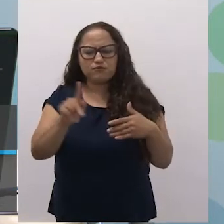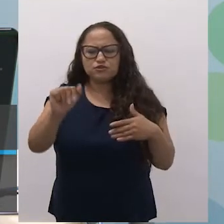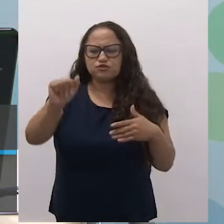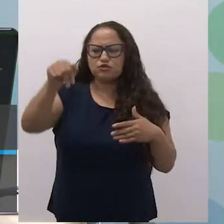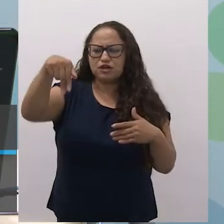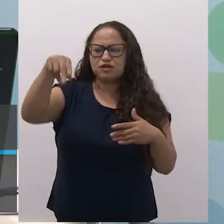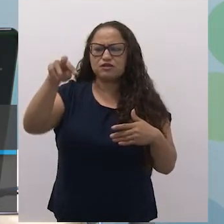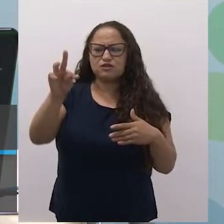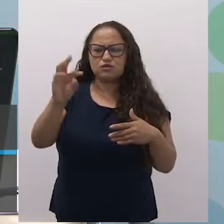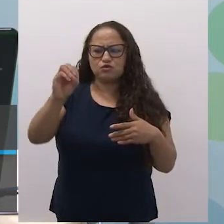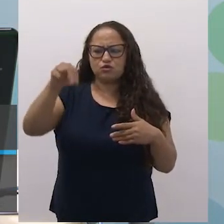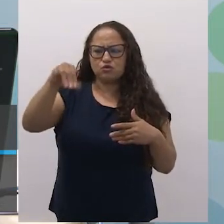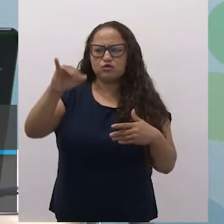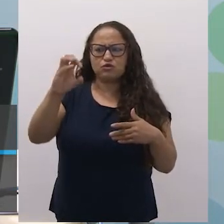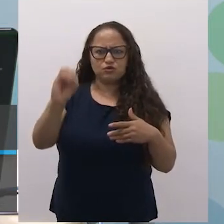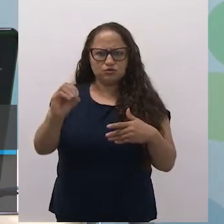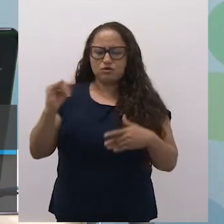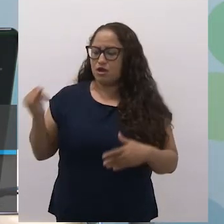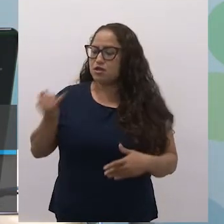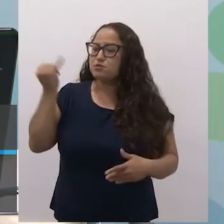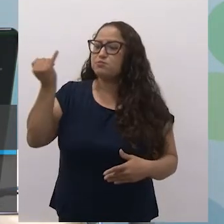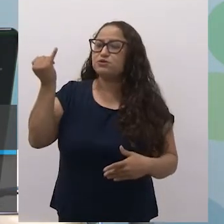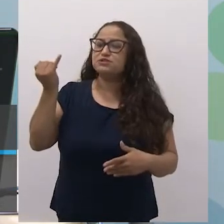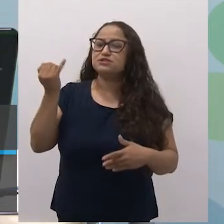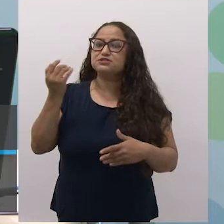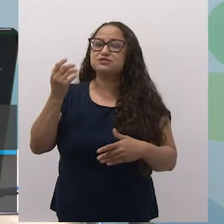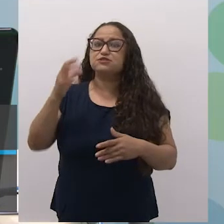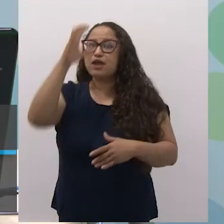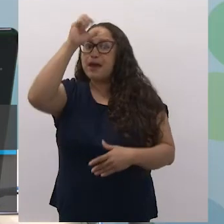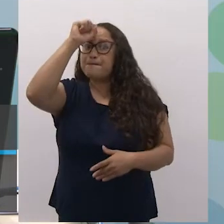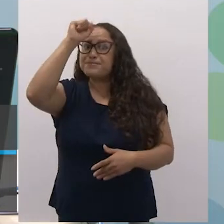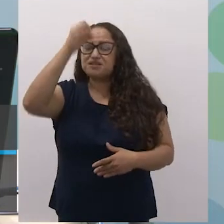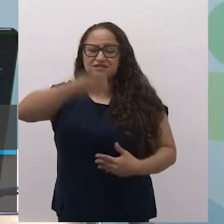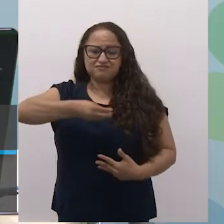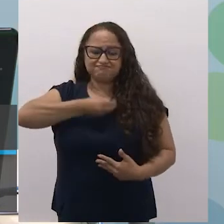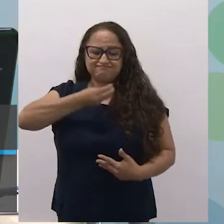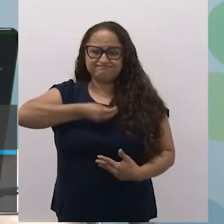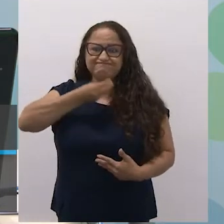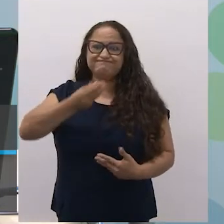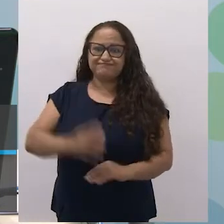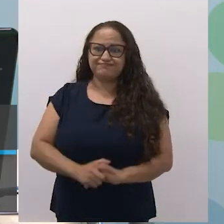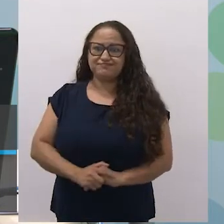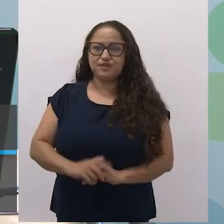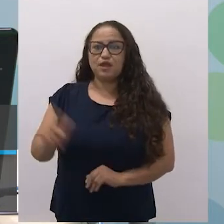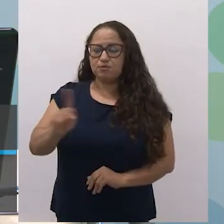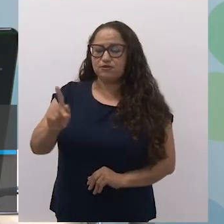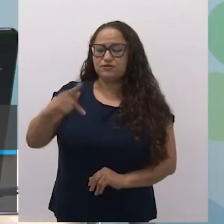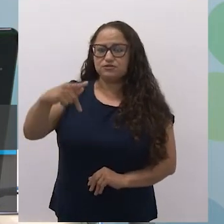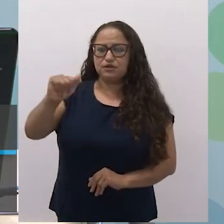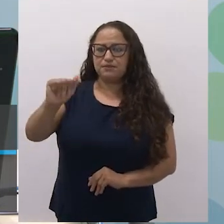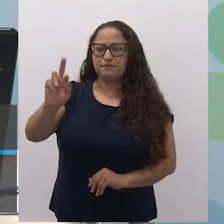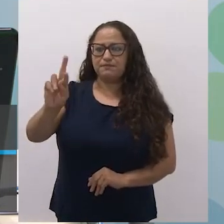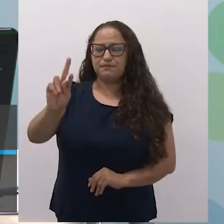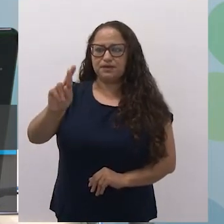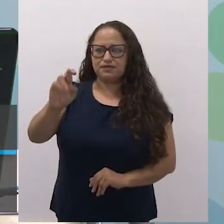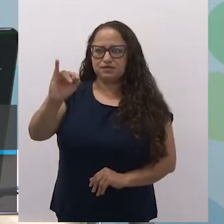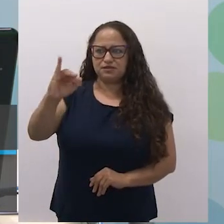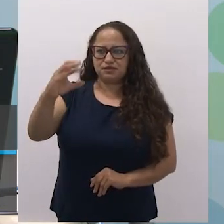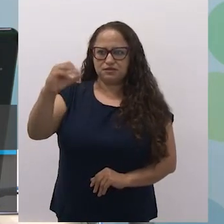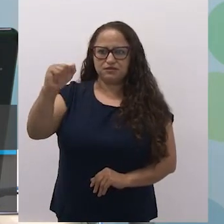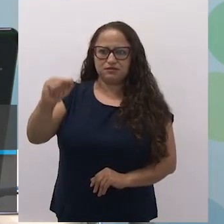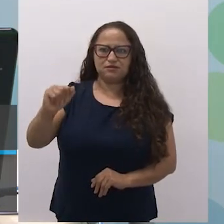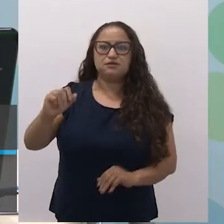Antônio, ele está falando da importância do aprender a conviver. A professora Patrícia, ela escreveu